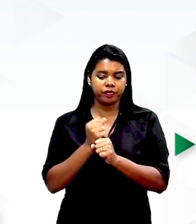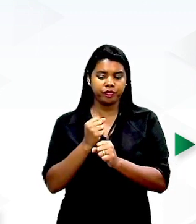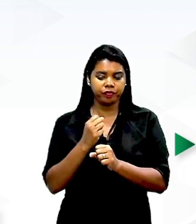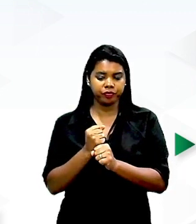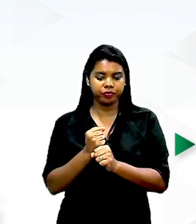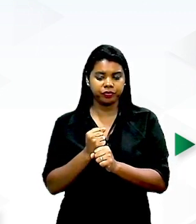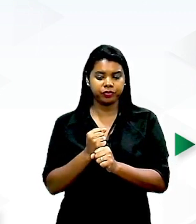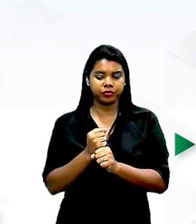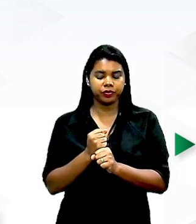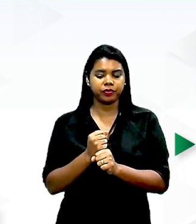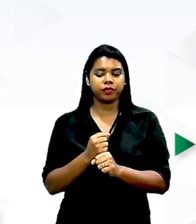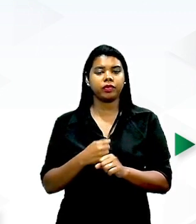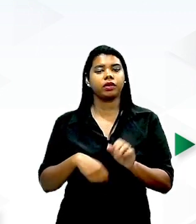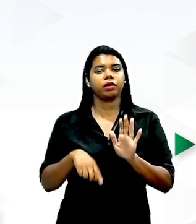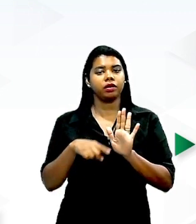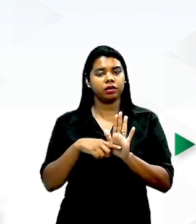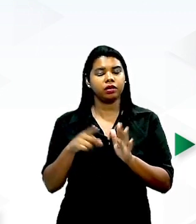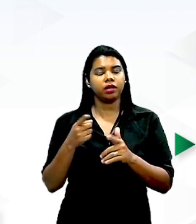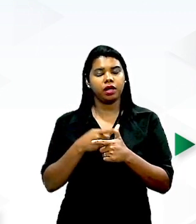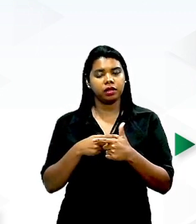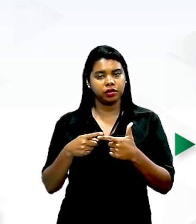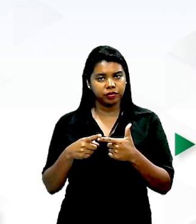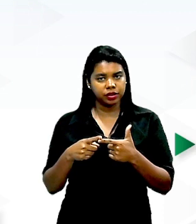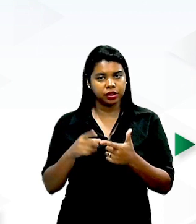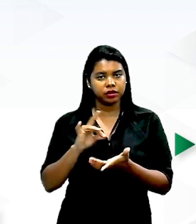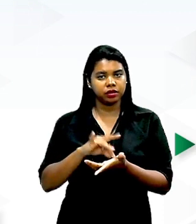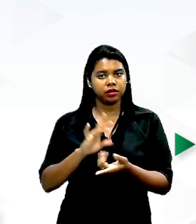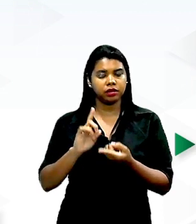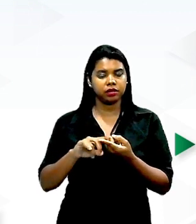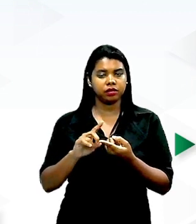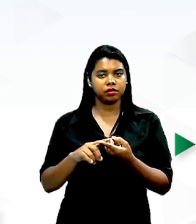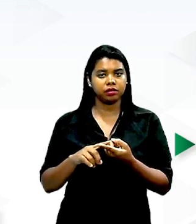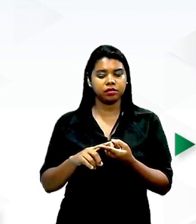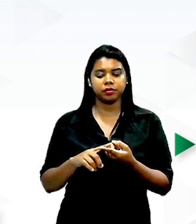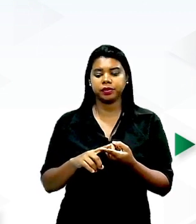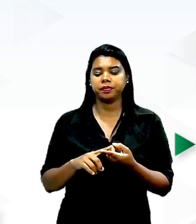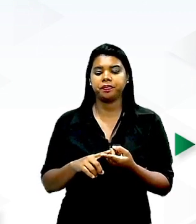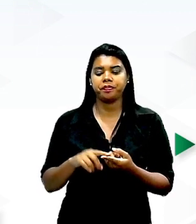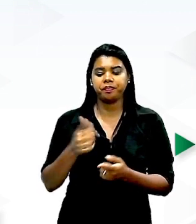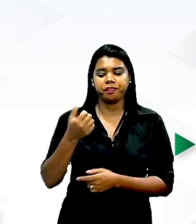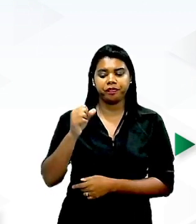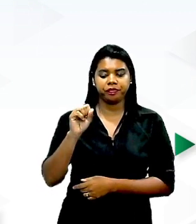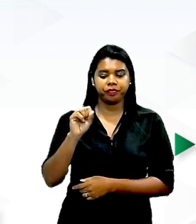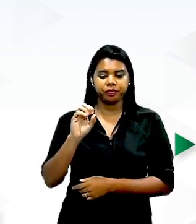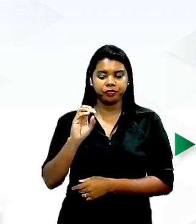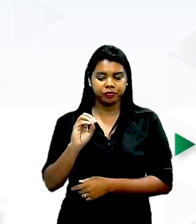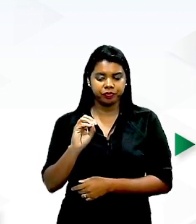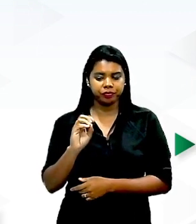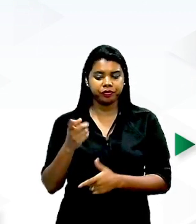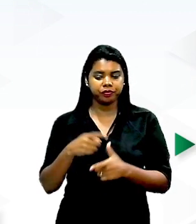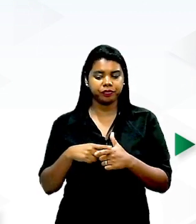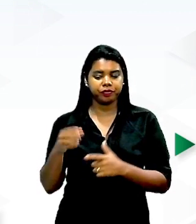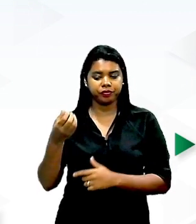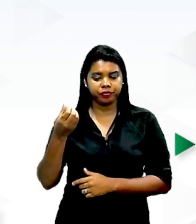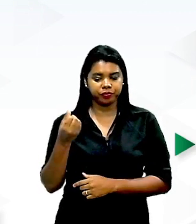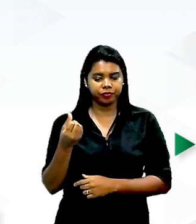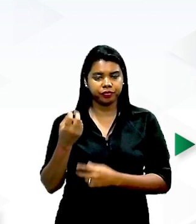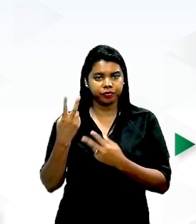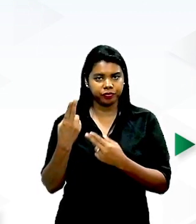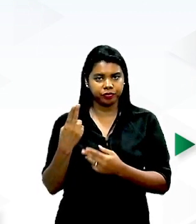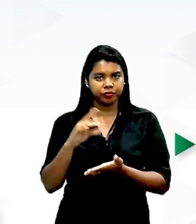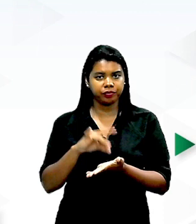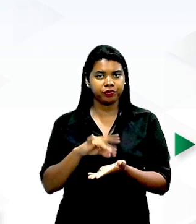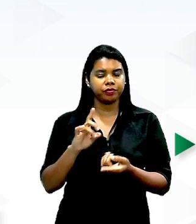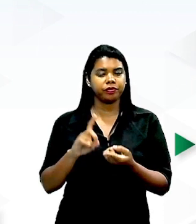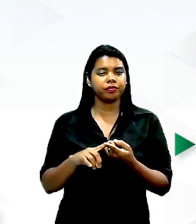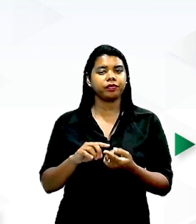cá dividindo, tá? Que é o oposto da multiplicação. 180 dividido por 6 vai dar quanto? 30 graus. Então, o x sozinho